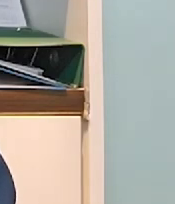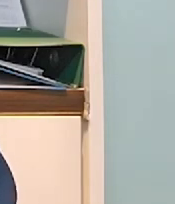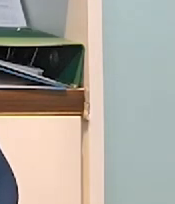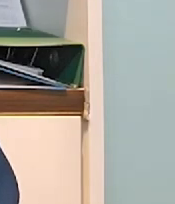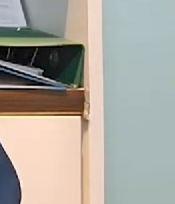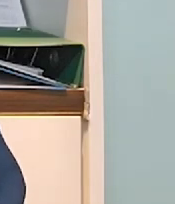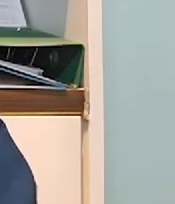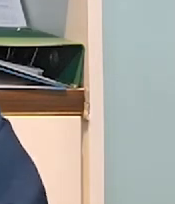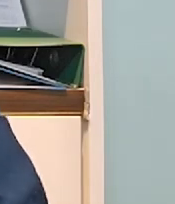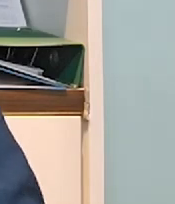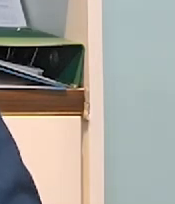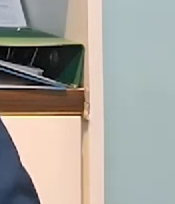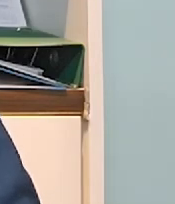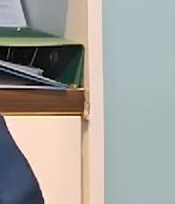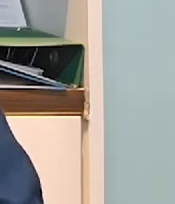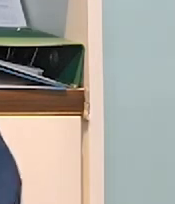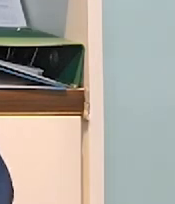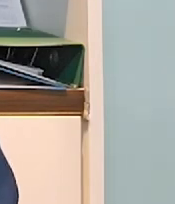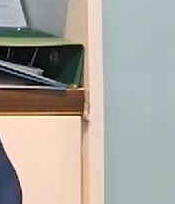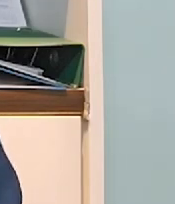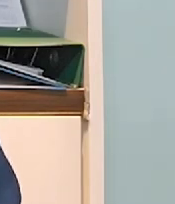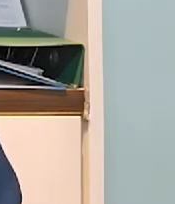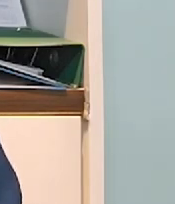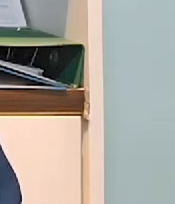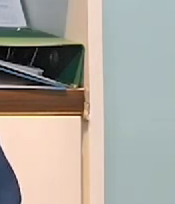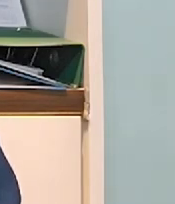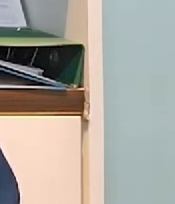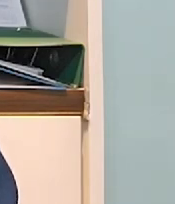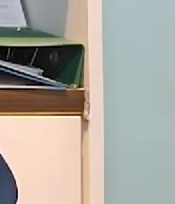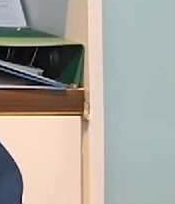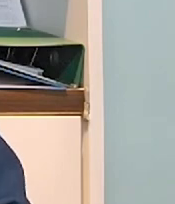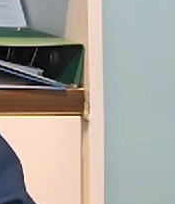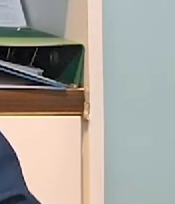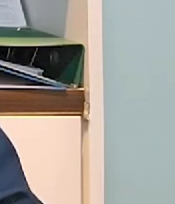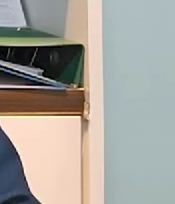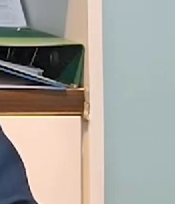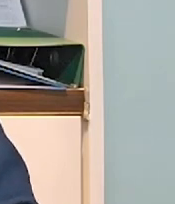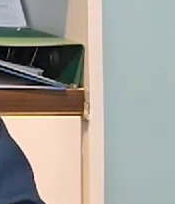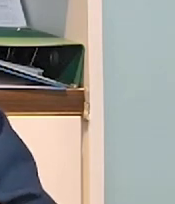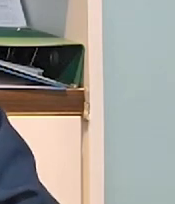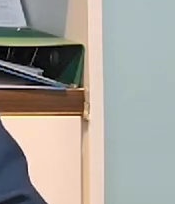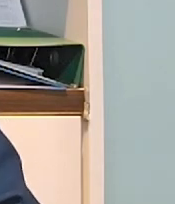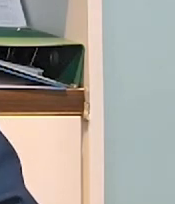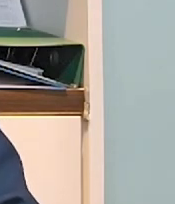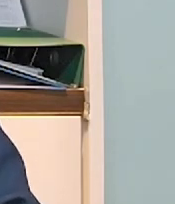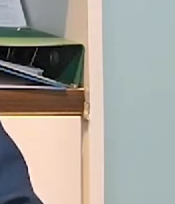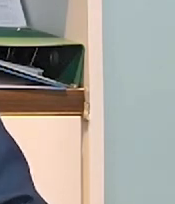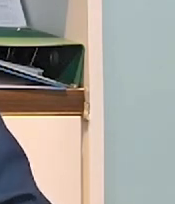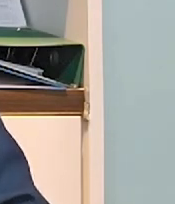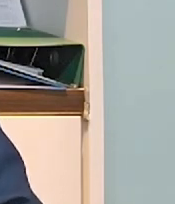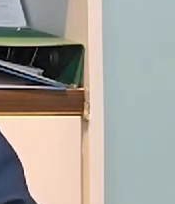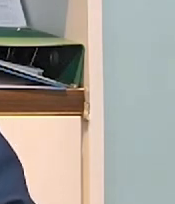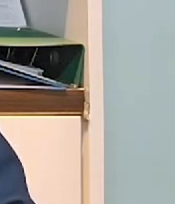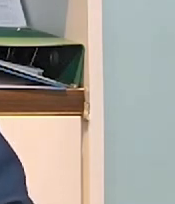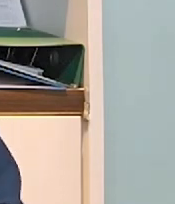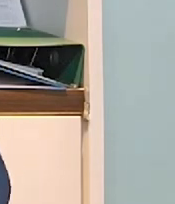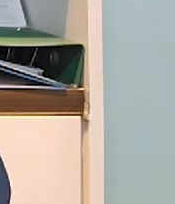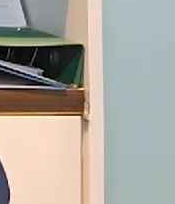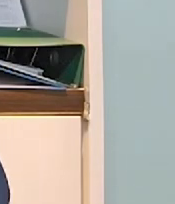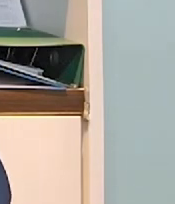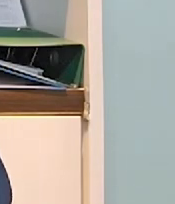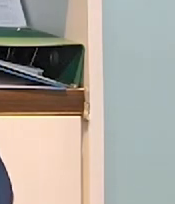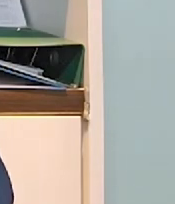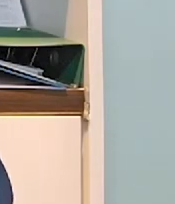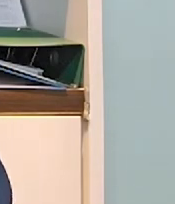popular no que diz respeito à legitimidade ativa qualquer cidadão Ou seja aquele que está no gozo